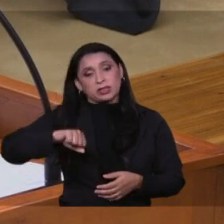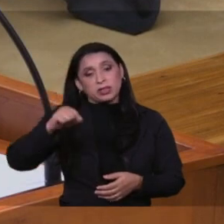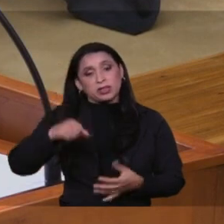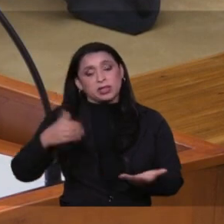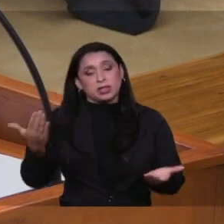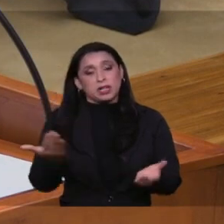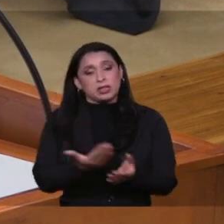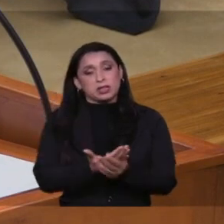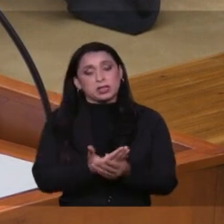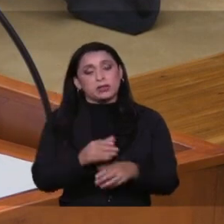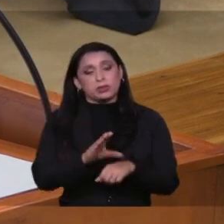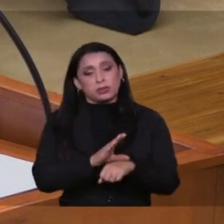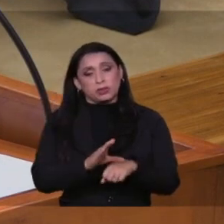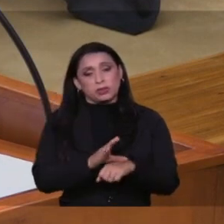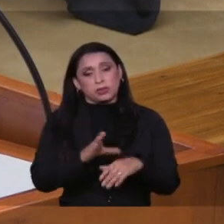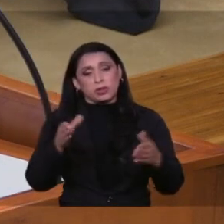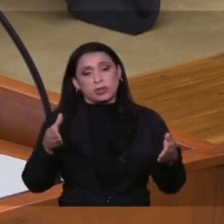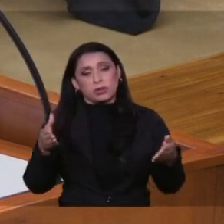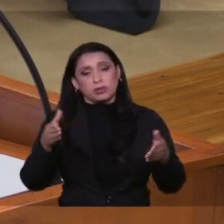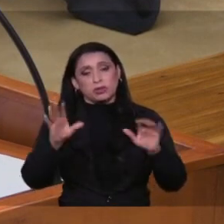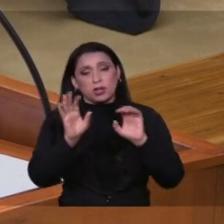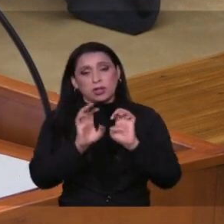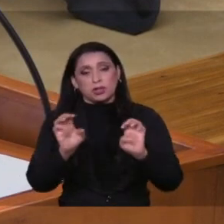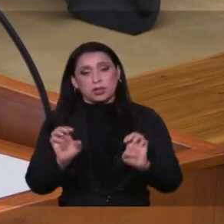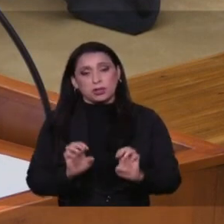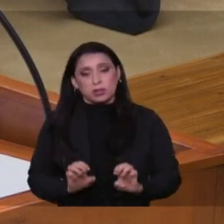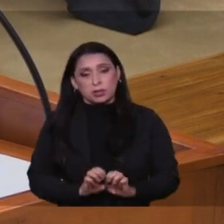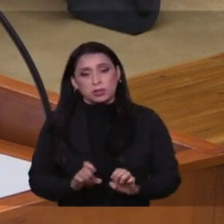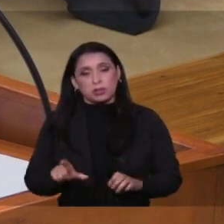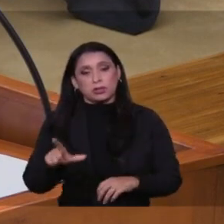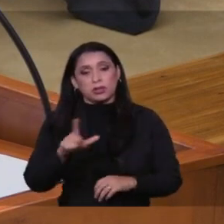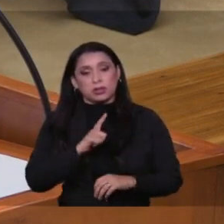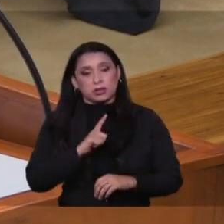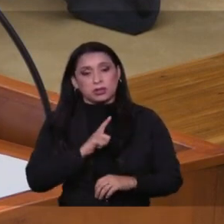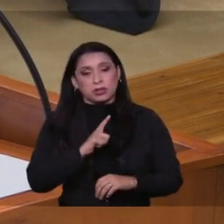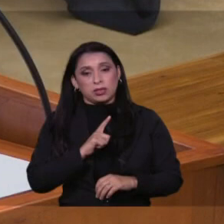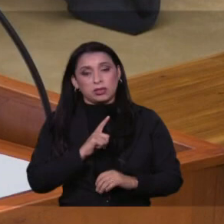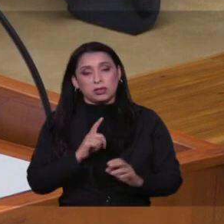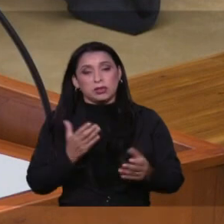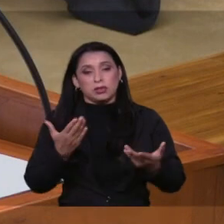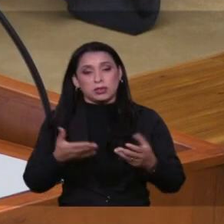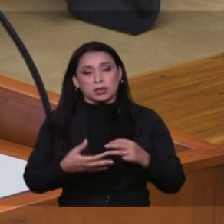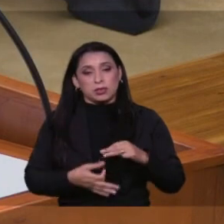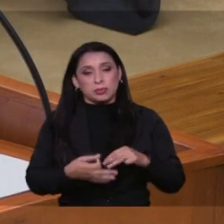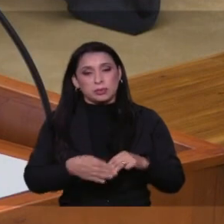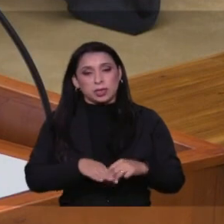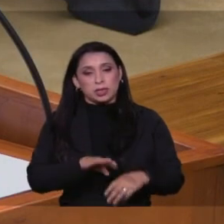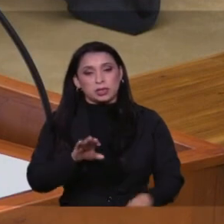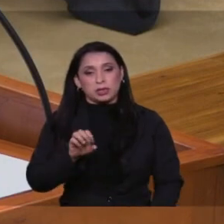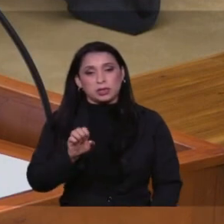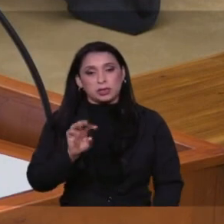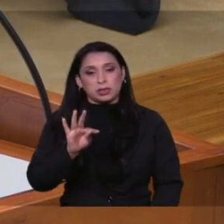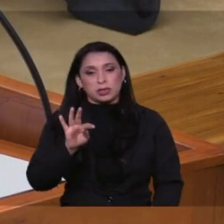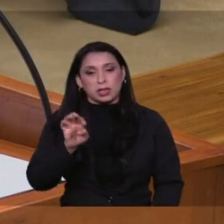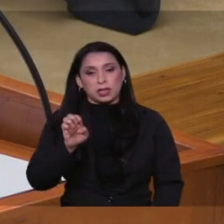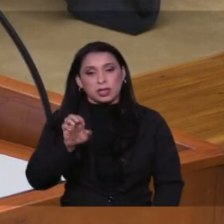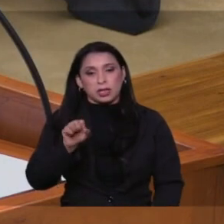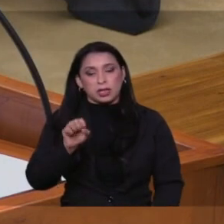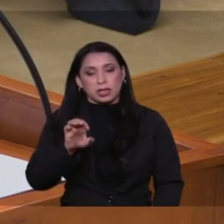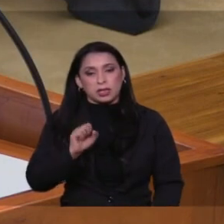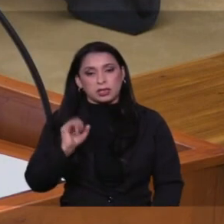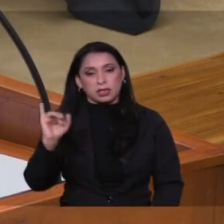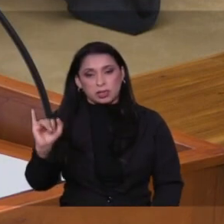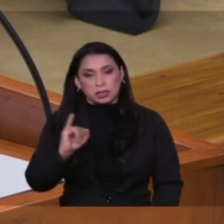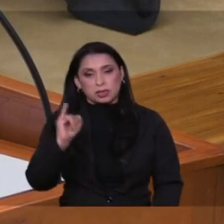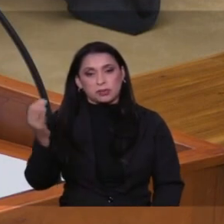ação constitucional concentrada estrutural que estávamos lidando. Então, excelências, a tese que entende-se ser importante avançarmos